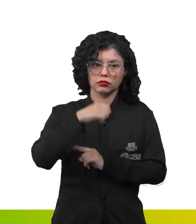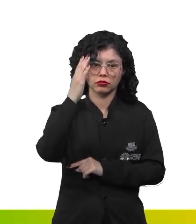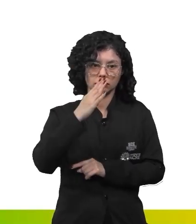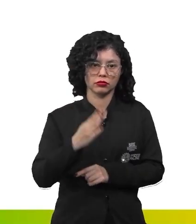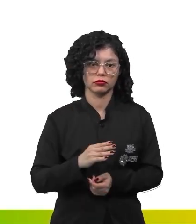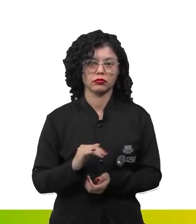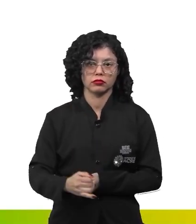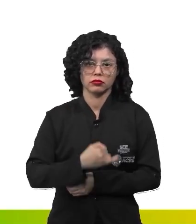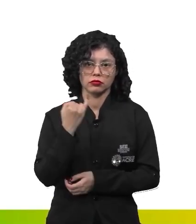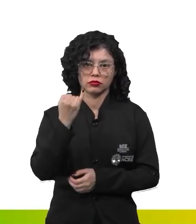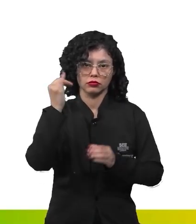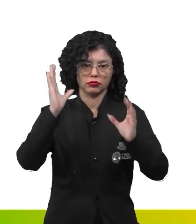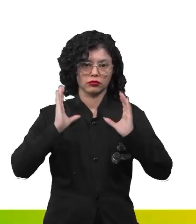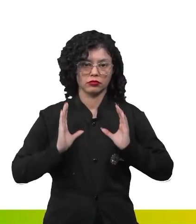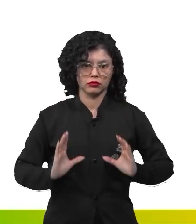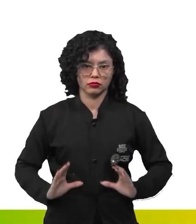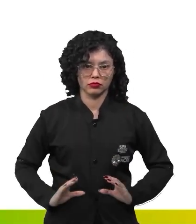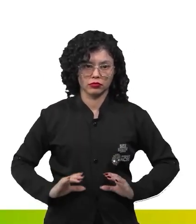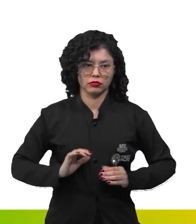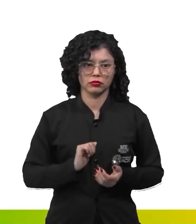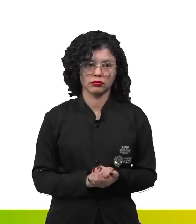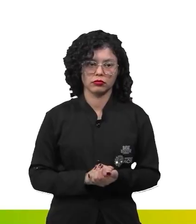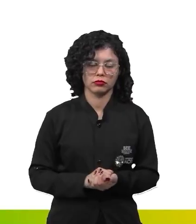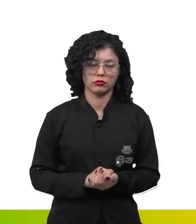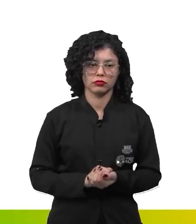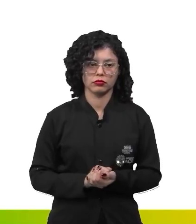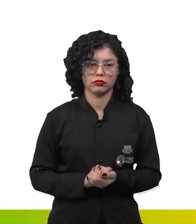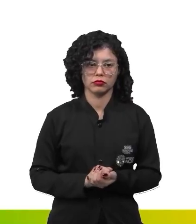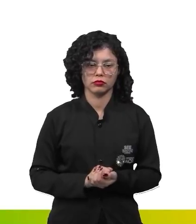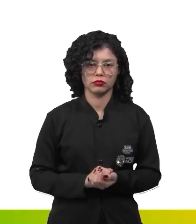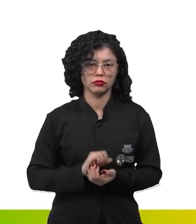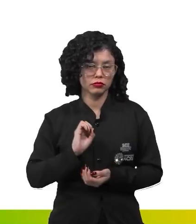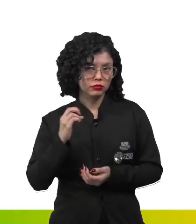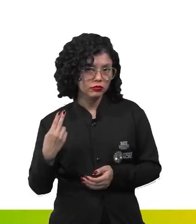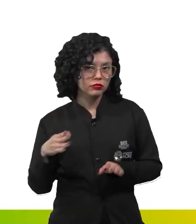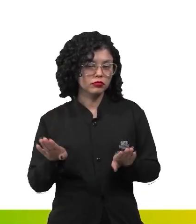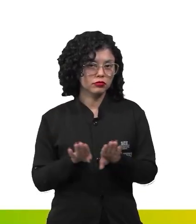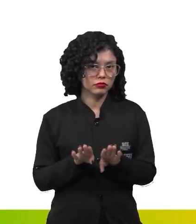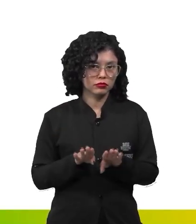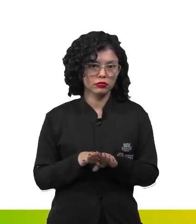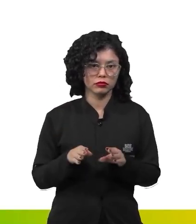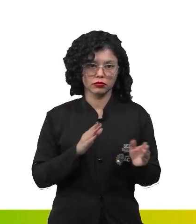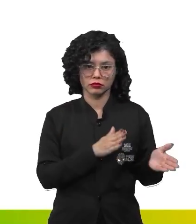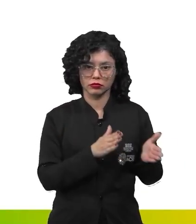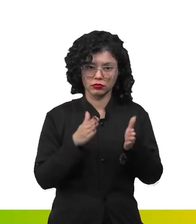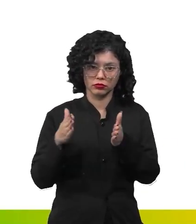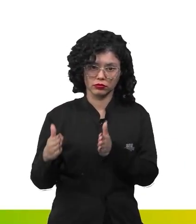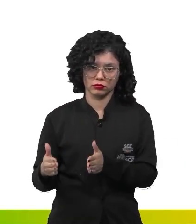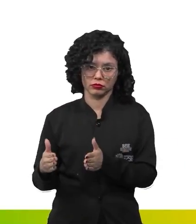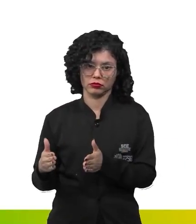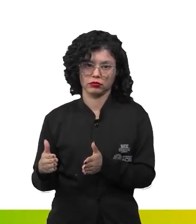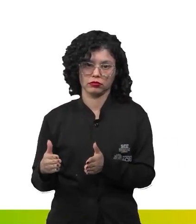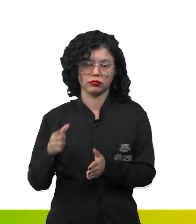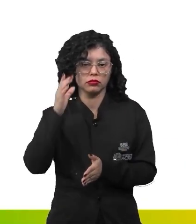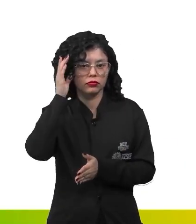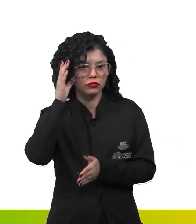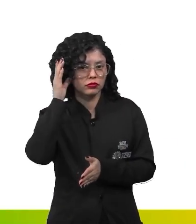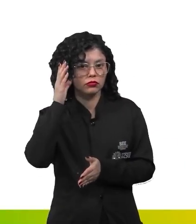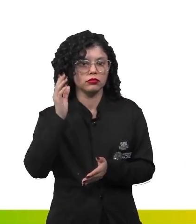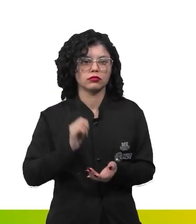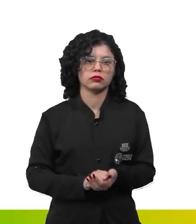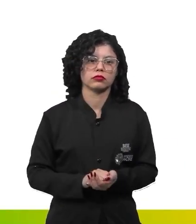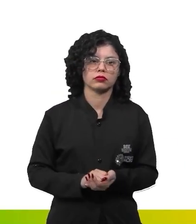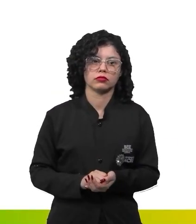brasileira é fundamental para a cidadania, né? Ou seja, o cidadão ele passa a ser consciente,